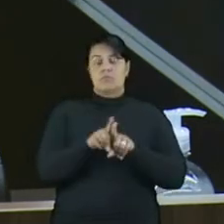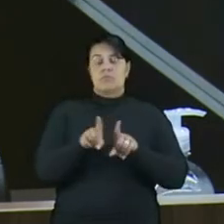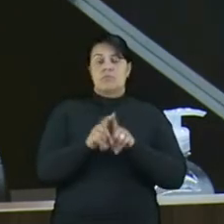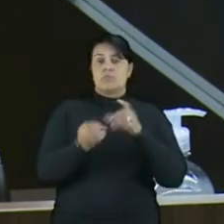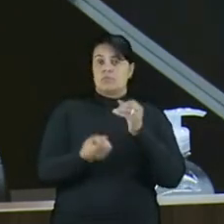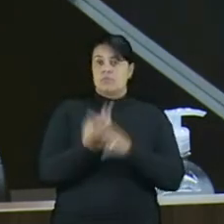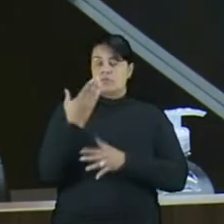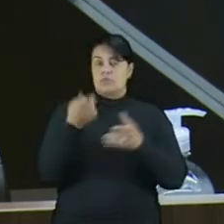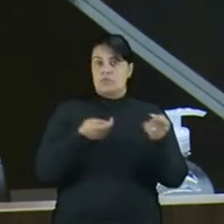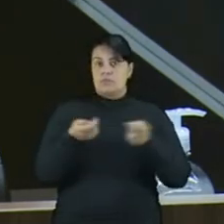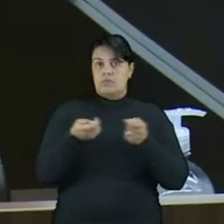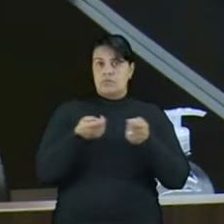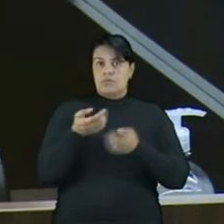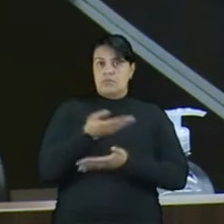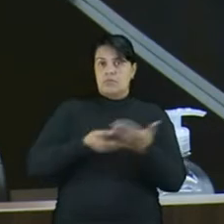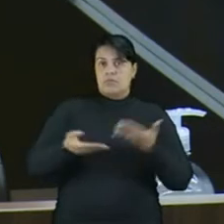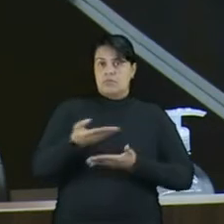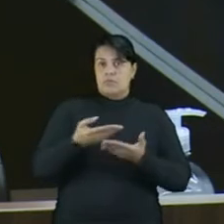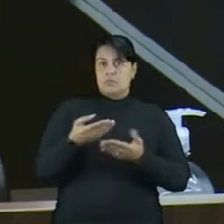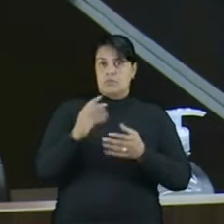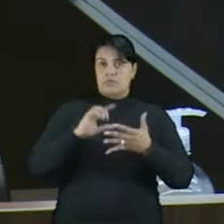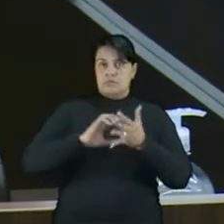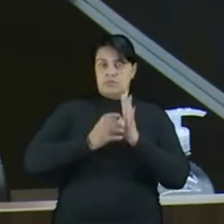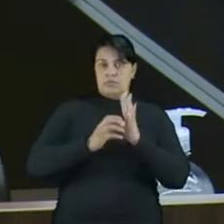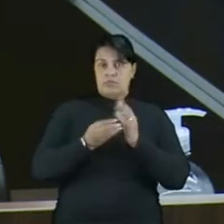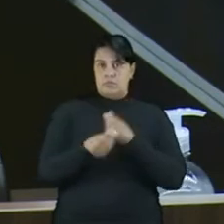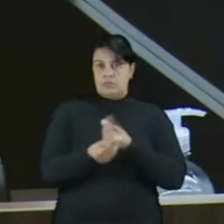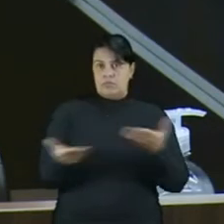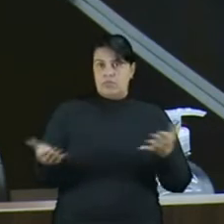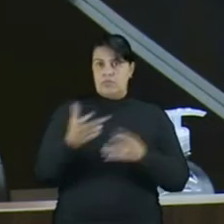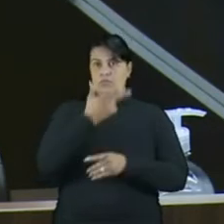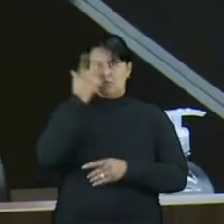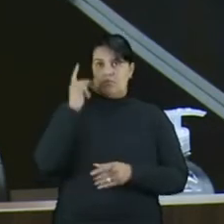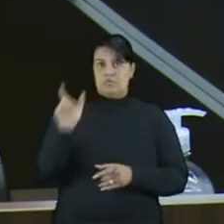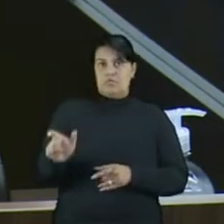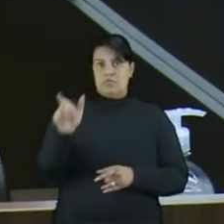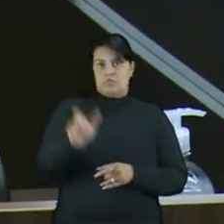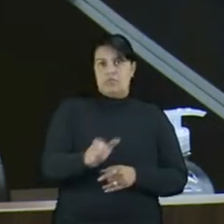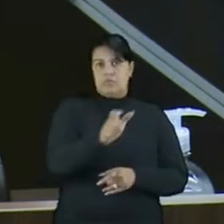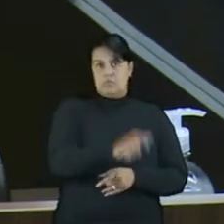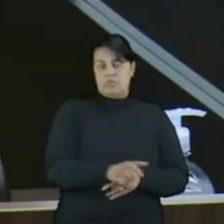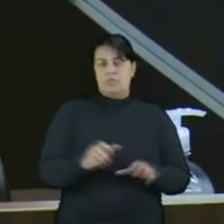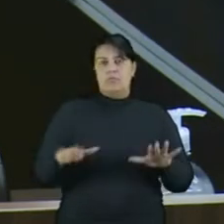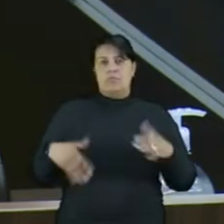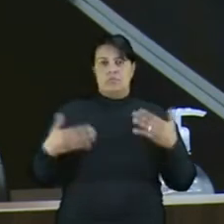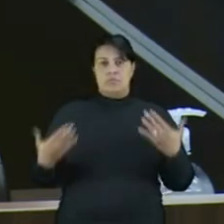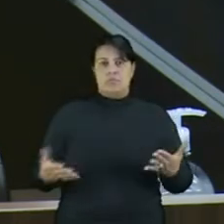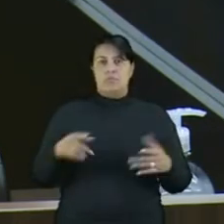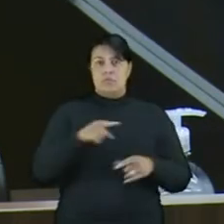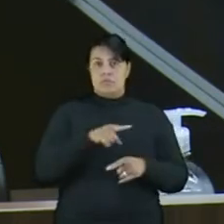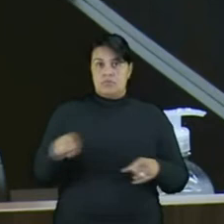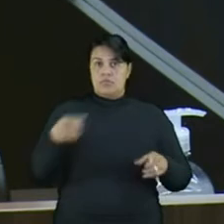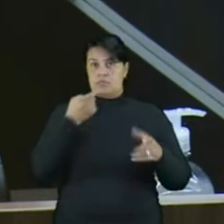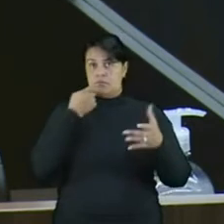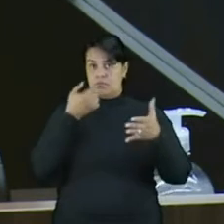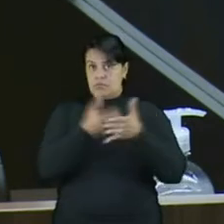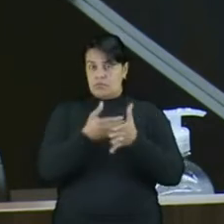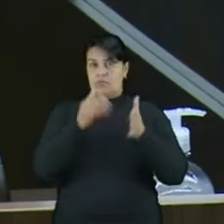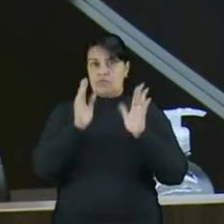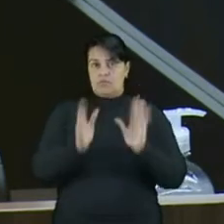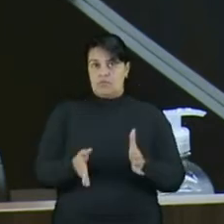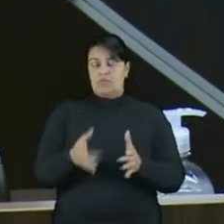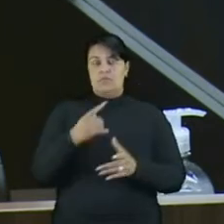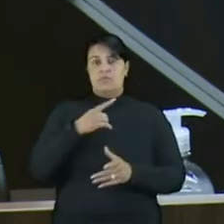para compartilhamento de dados pessoais com terceiros. Com essas brevíssimas considerações, senhora Presidente, senhores